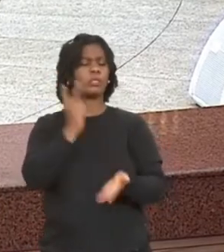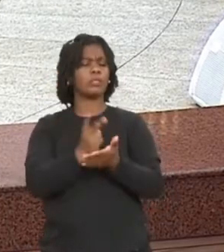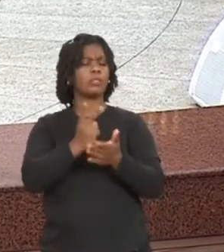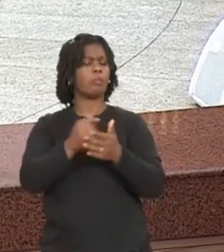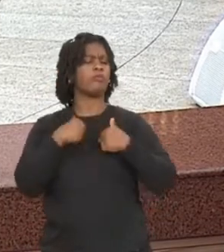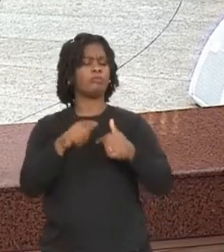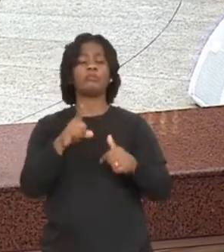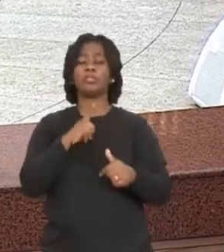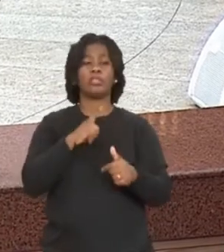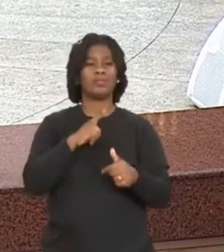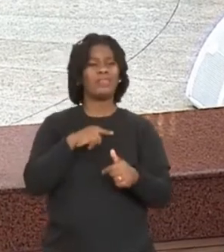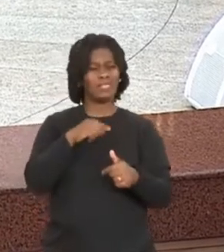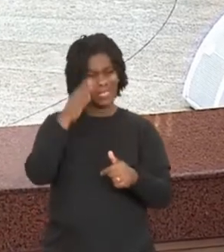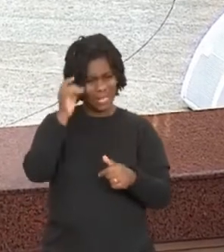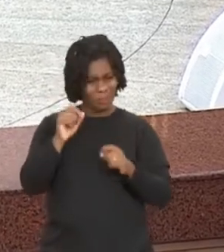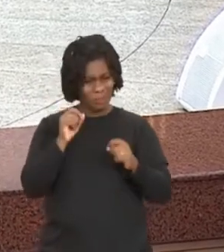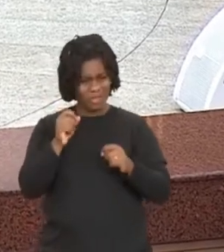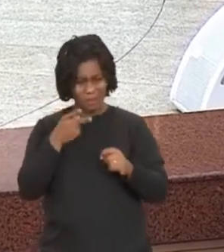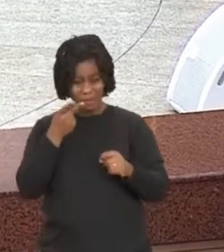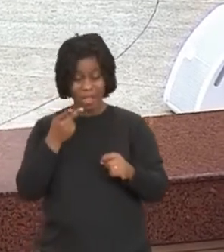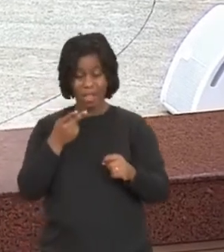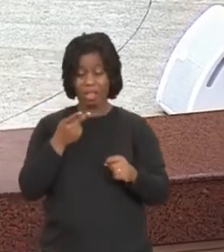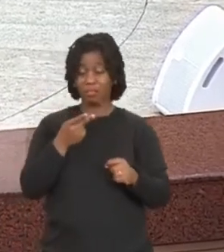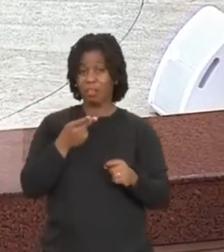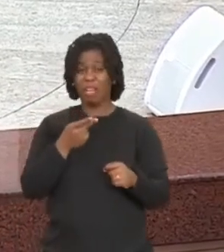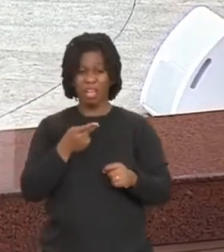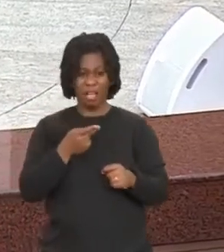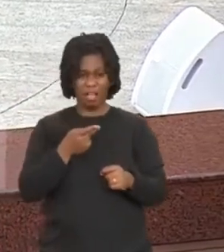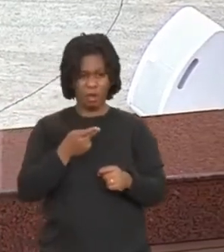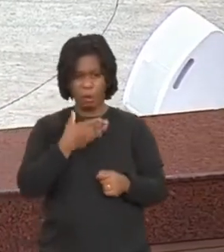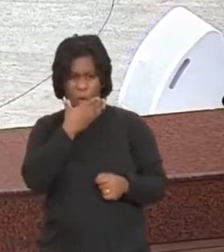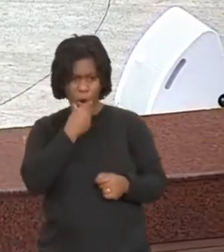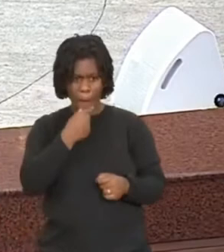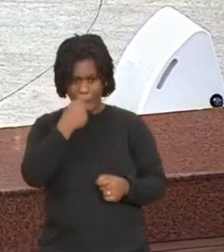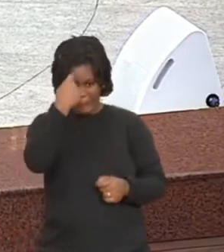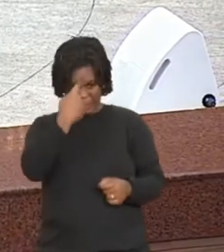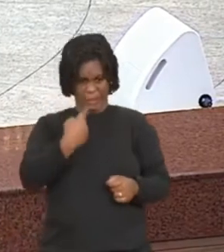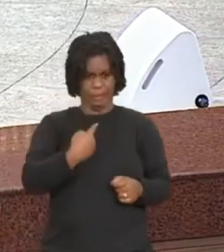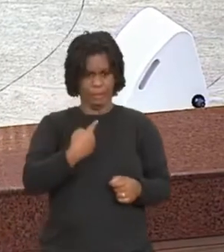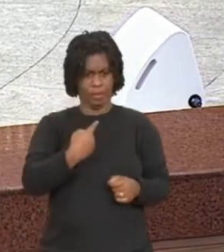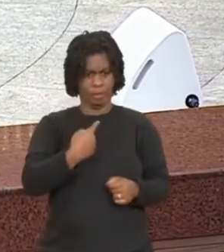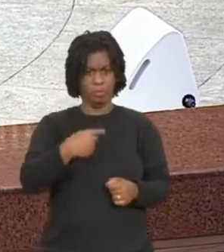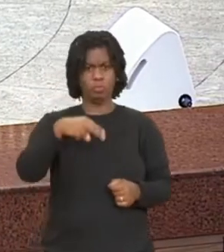Sabe como é que você se defende? A homem não manda em mim.